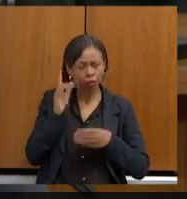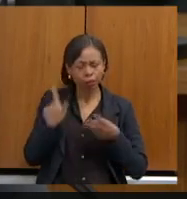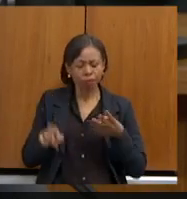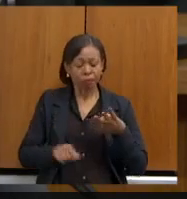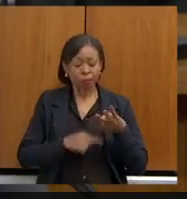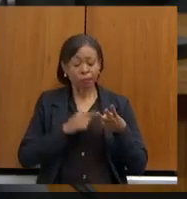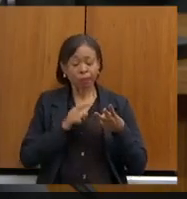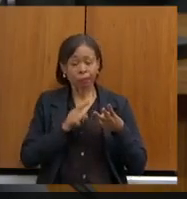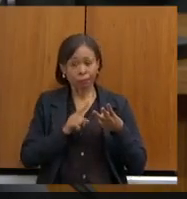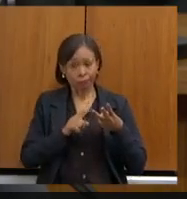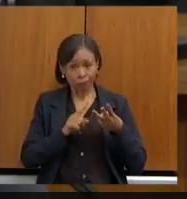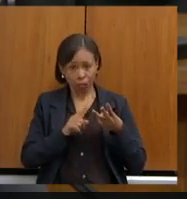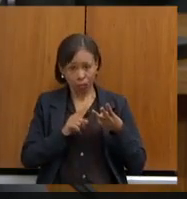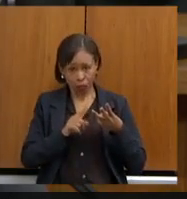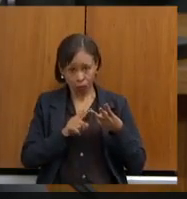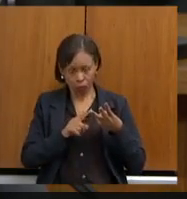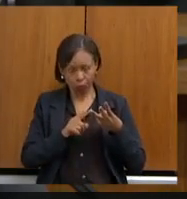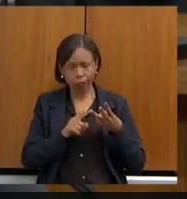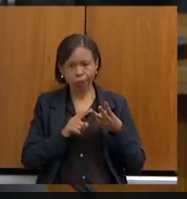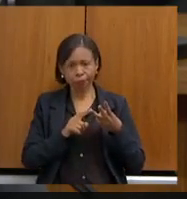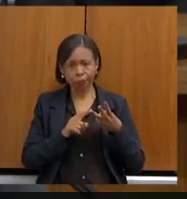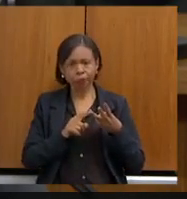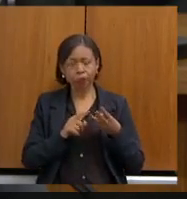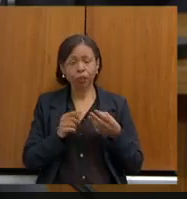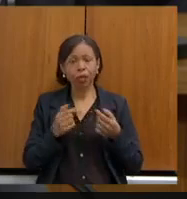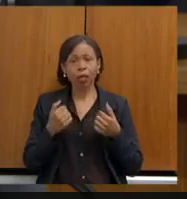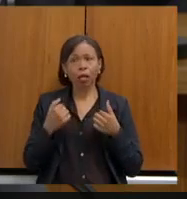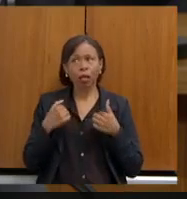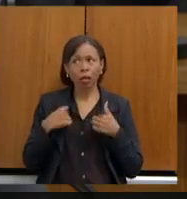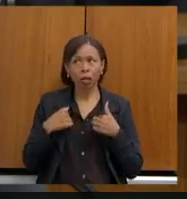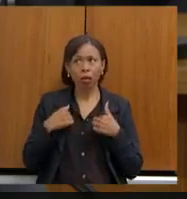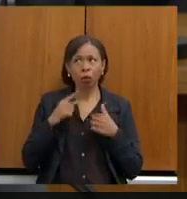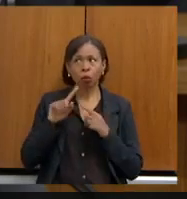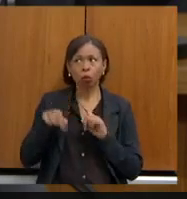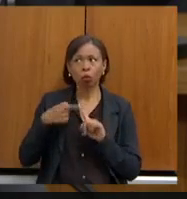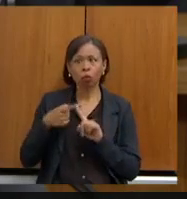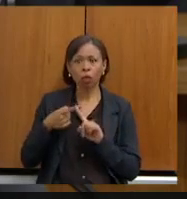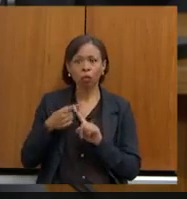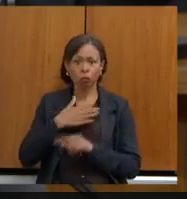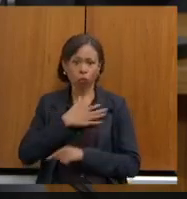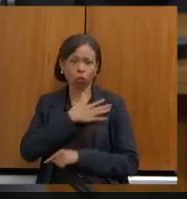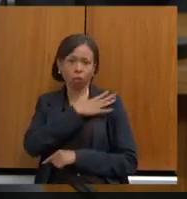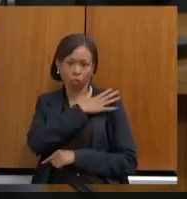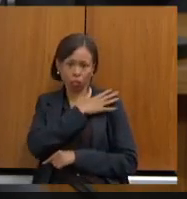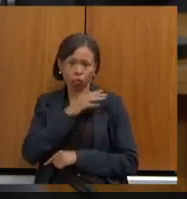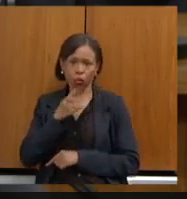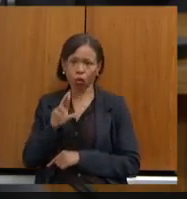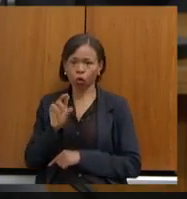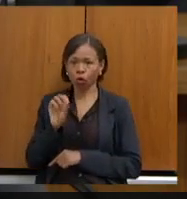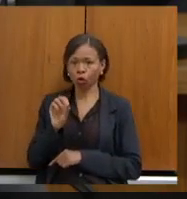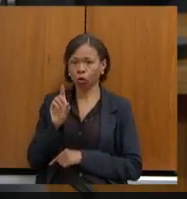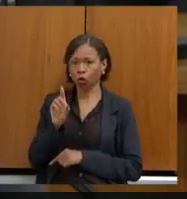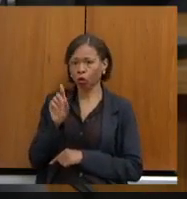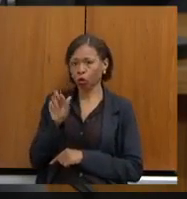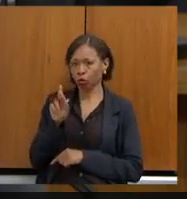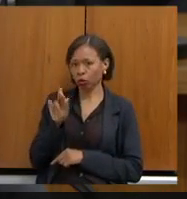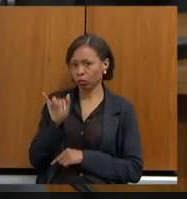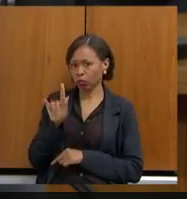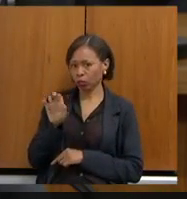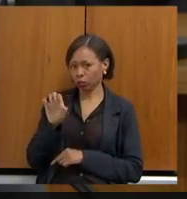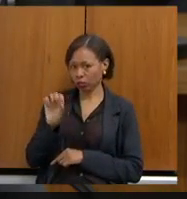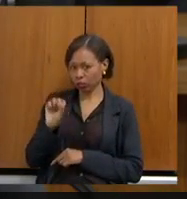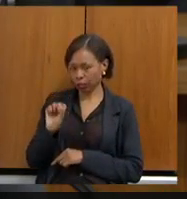terceiro e penúltimo ele Deputado sargento Rodrigues Nossa no governo passado fizemos uma